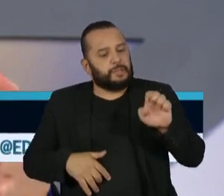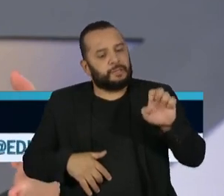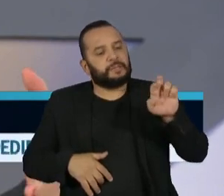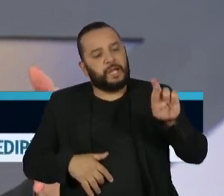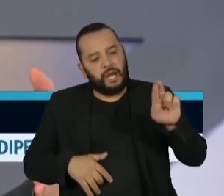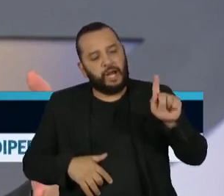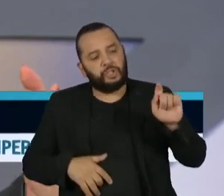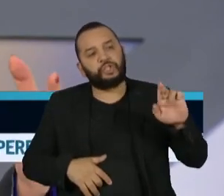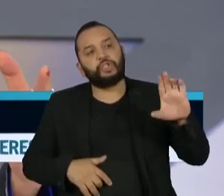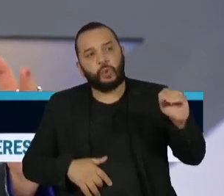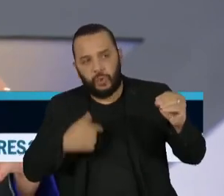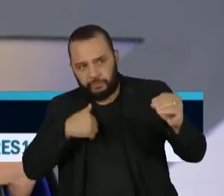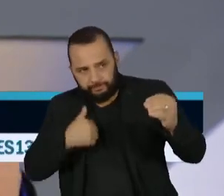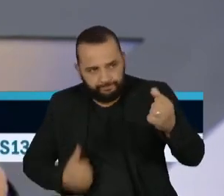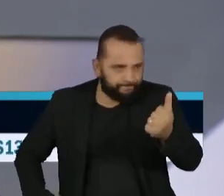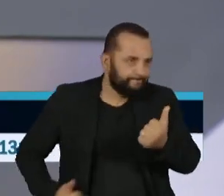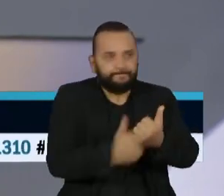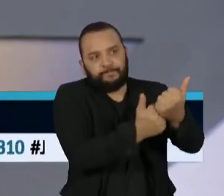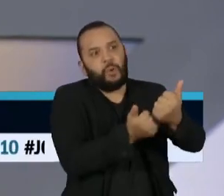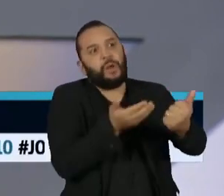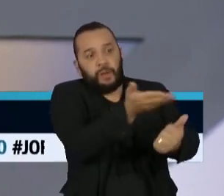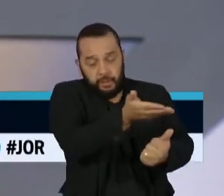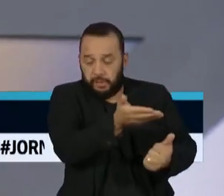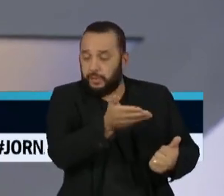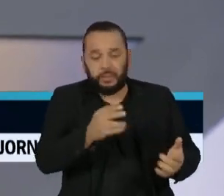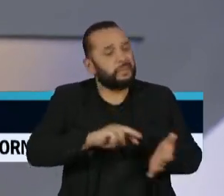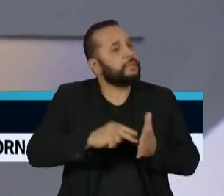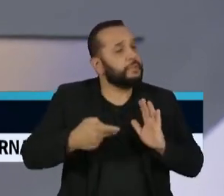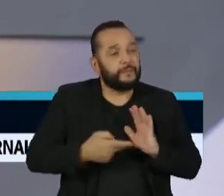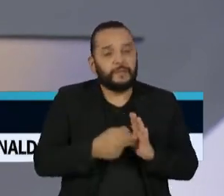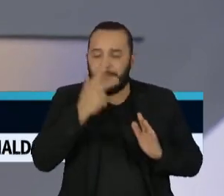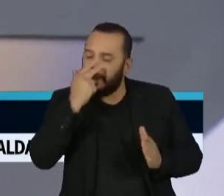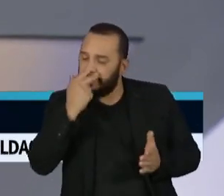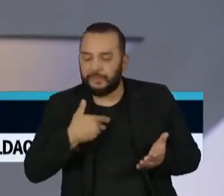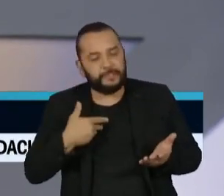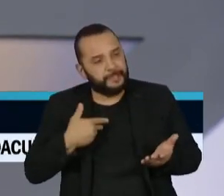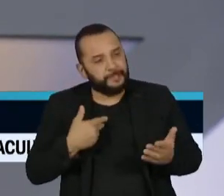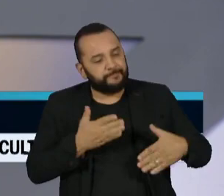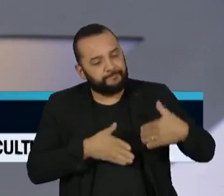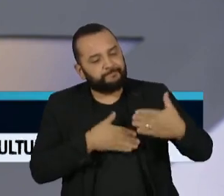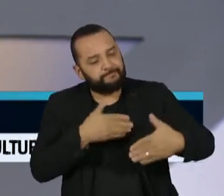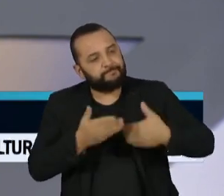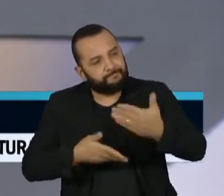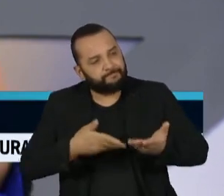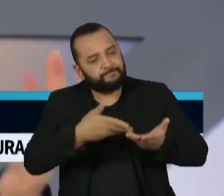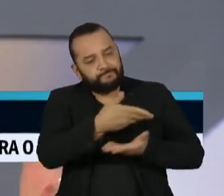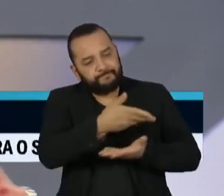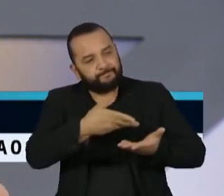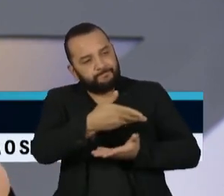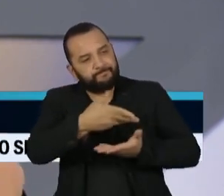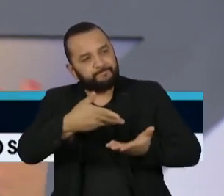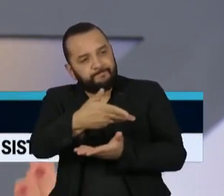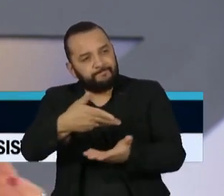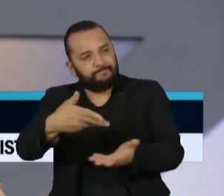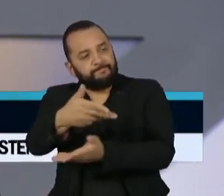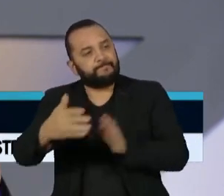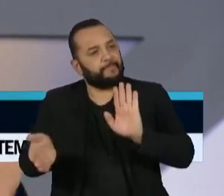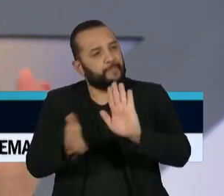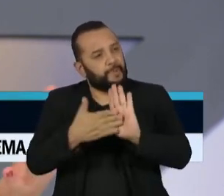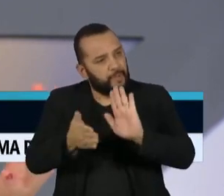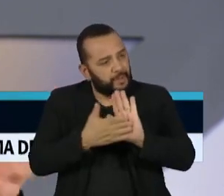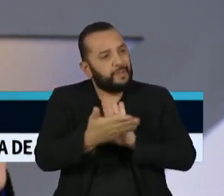nós teremos uma caminhada um pouco mais harmônica em relação às propostas